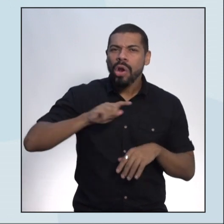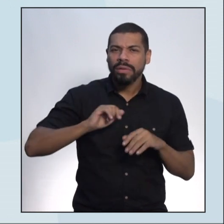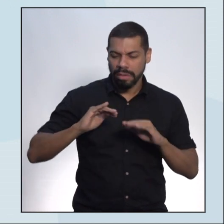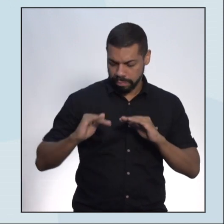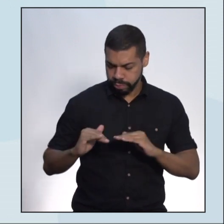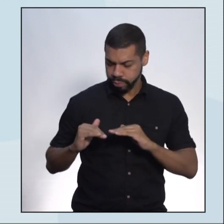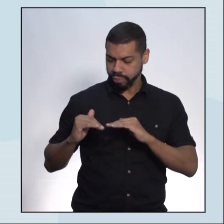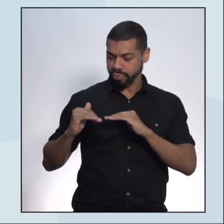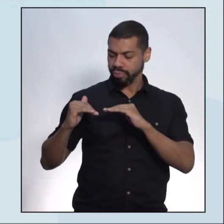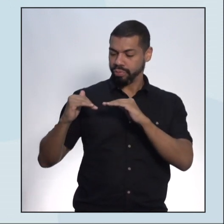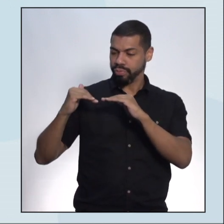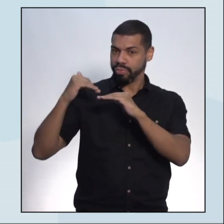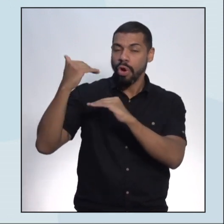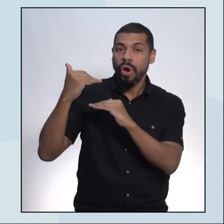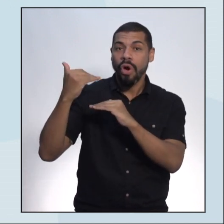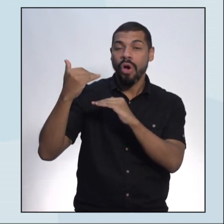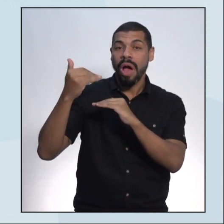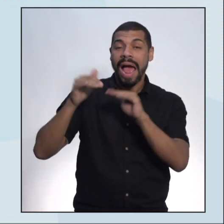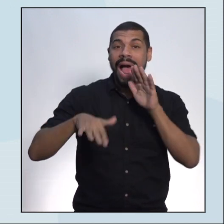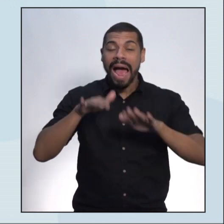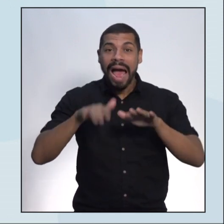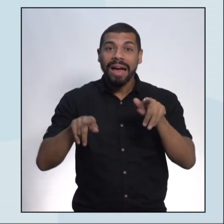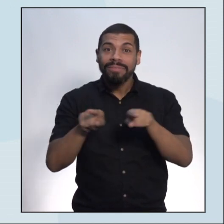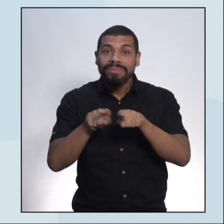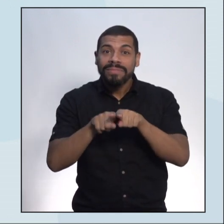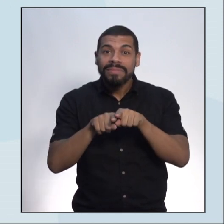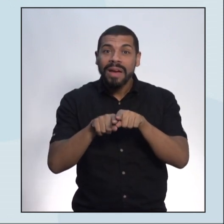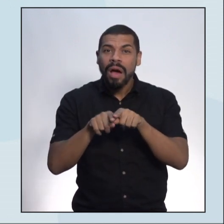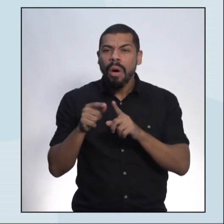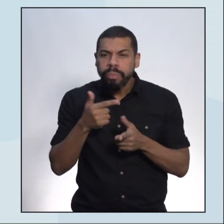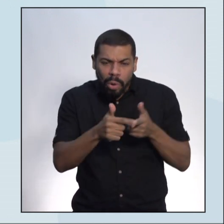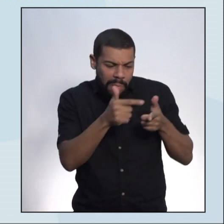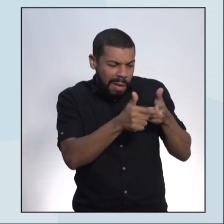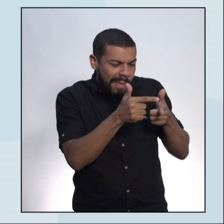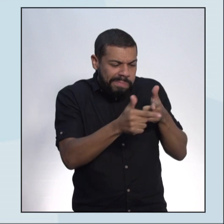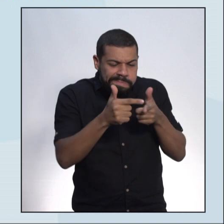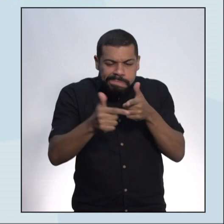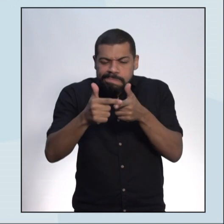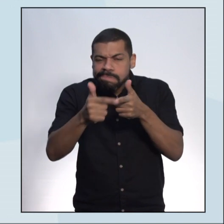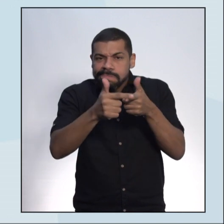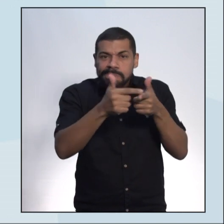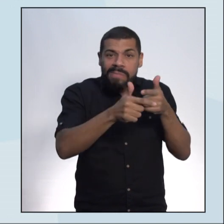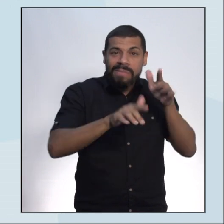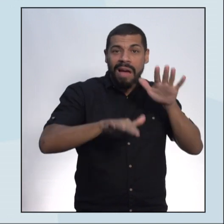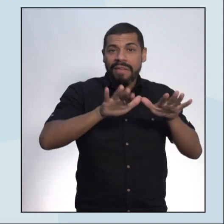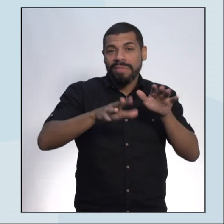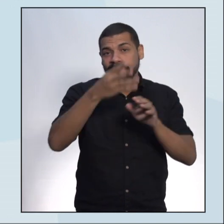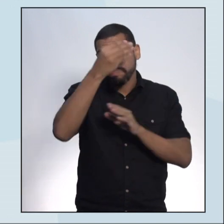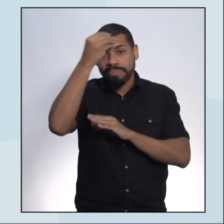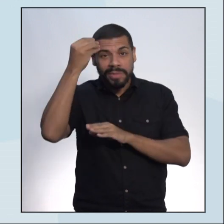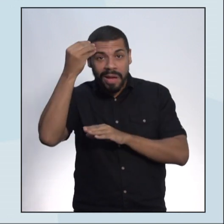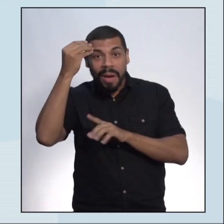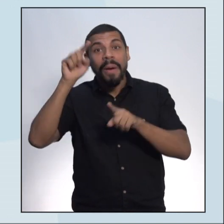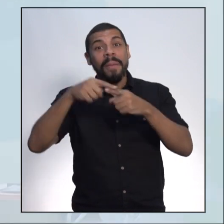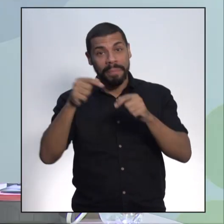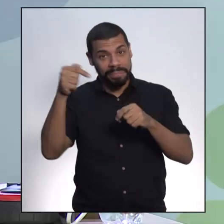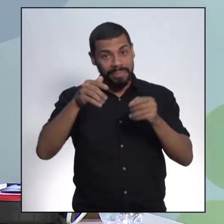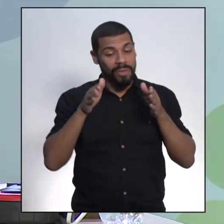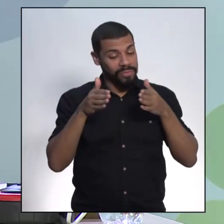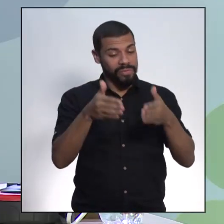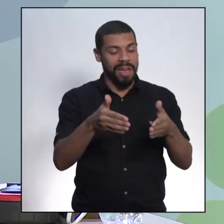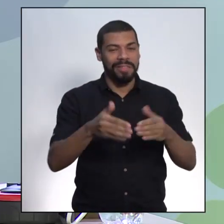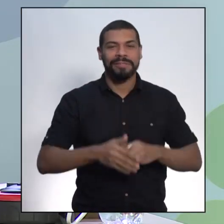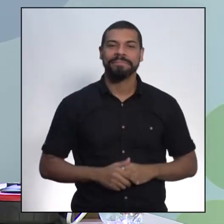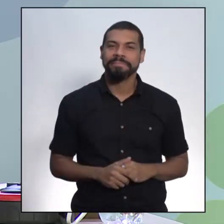ela demanda uma situação para resolver um problema. E às vezes a gente não percebe isso, mas isso está muito, muito, muito